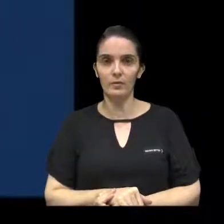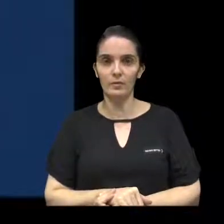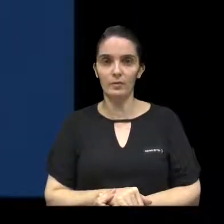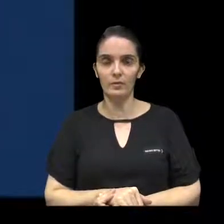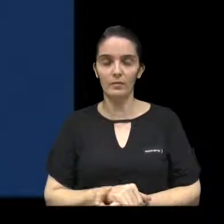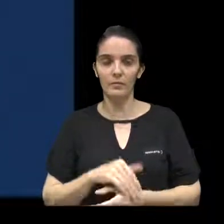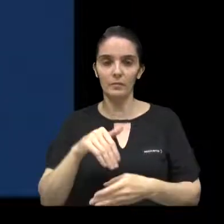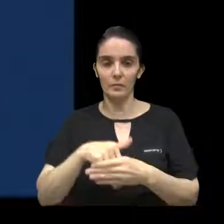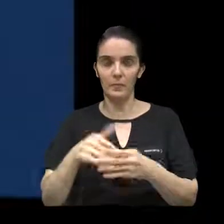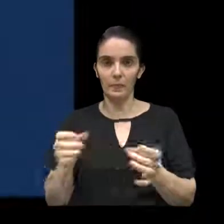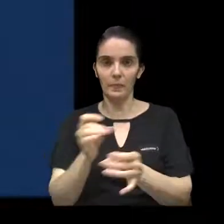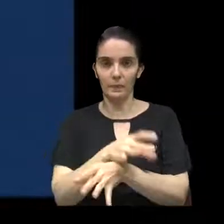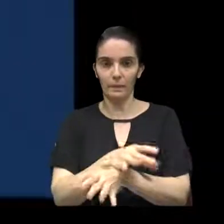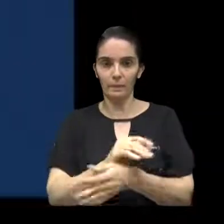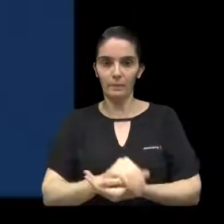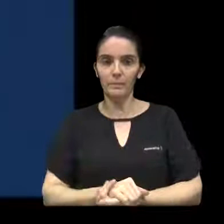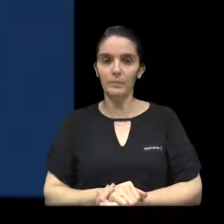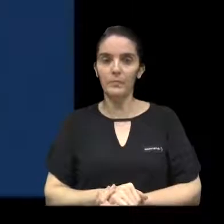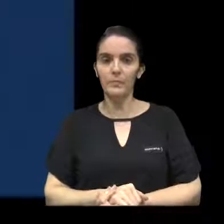Está encerrada a votação.